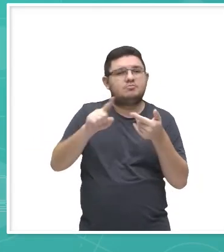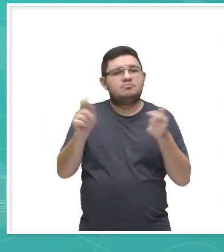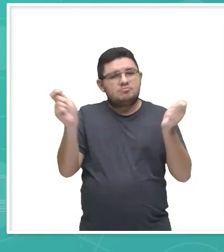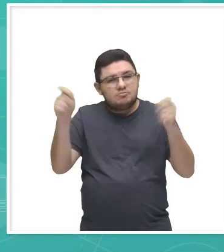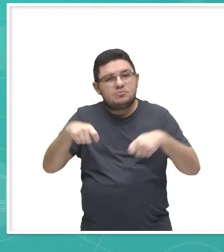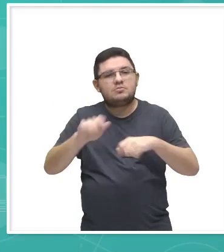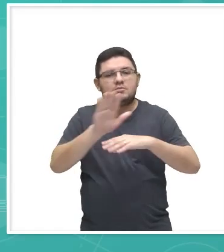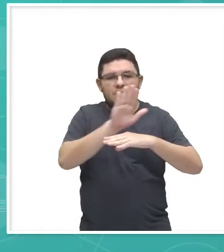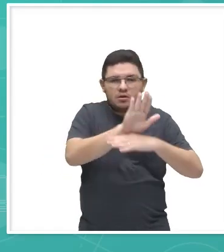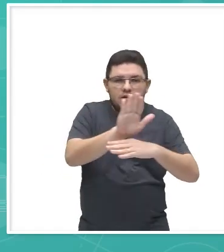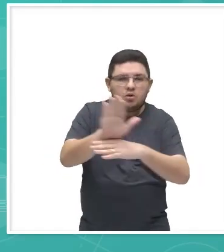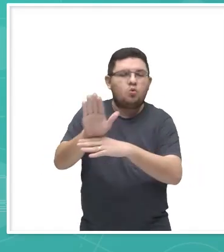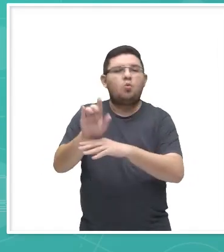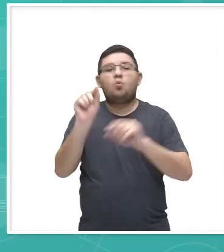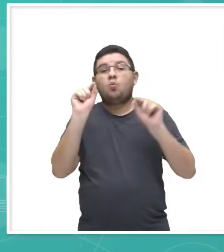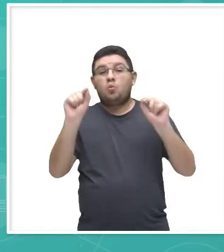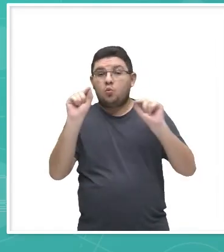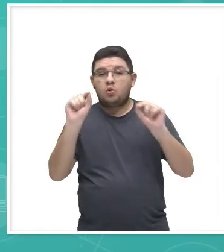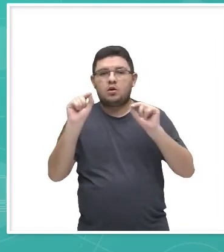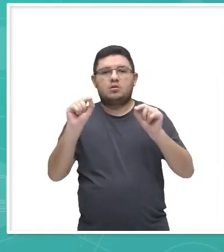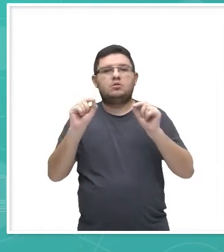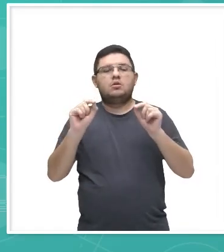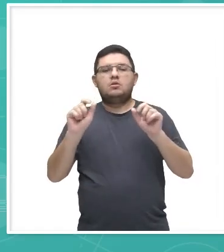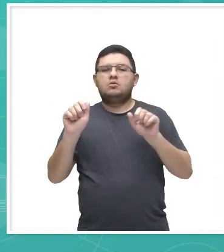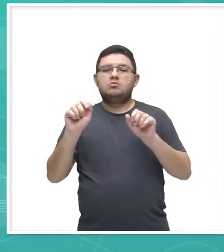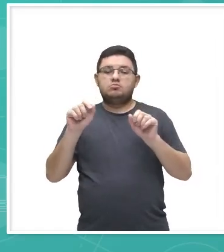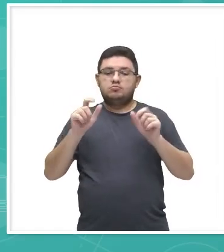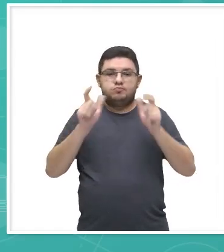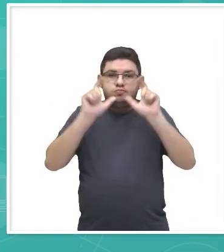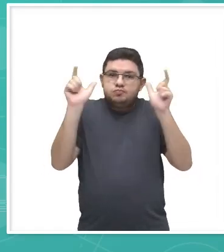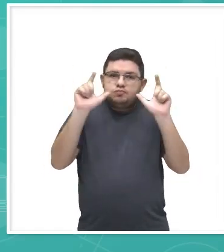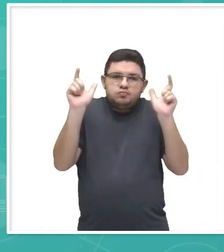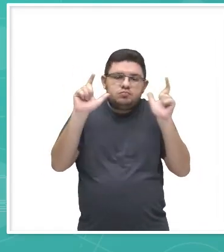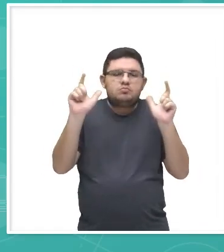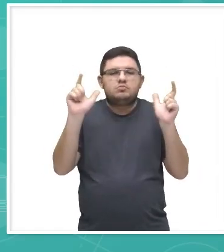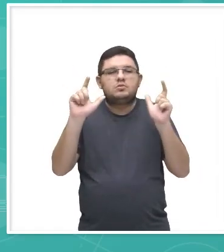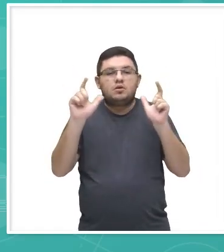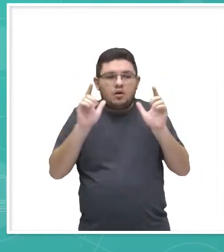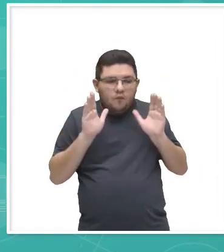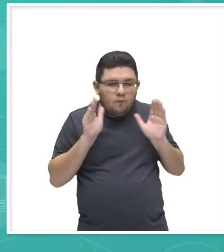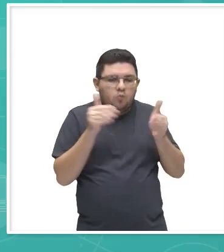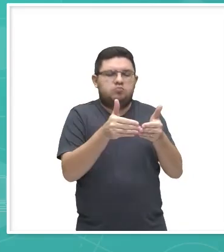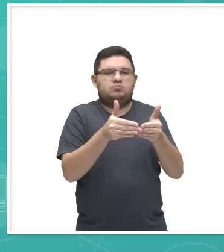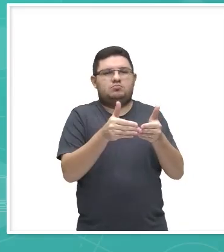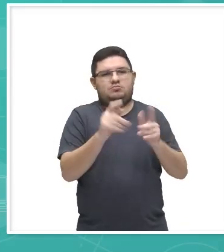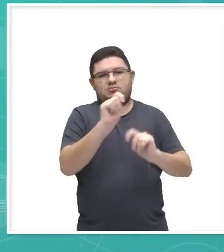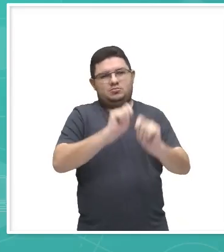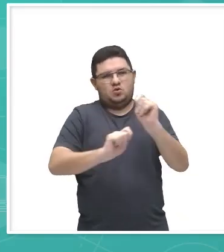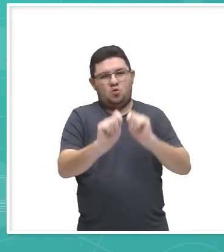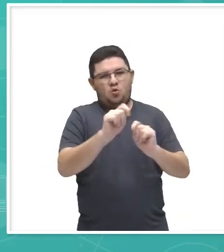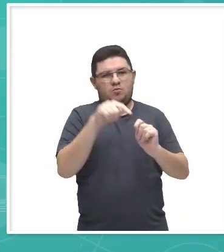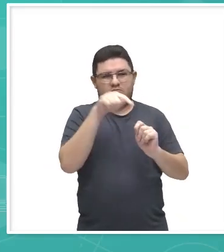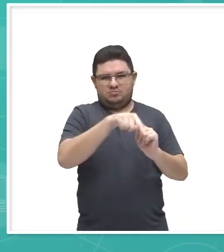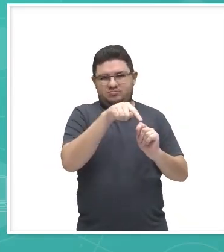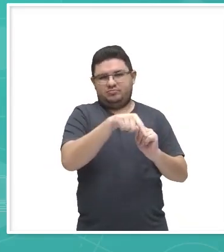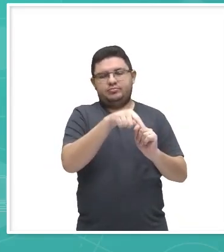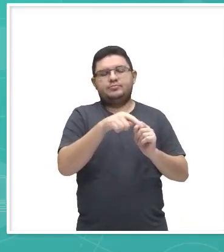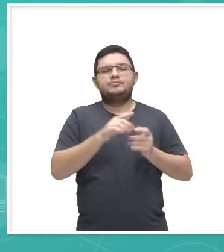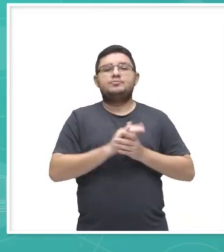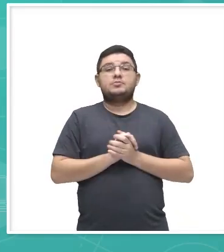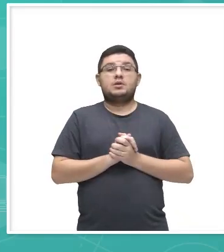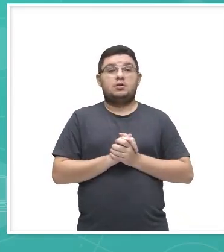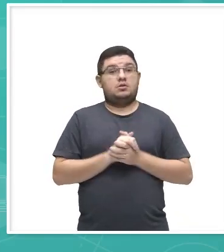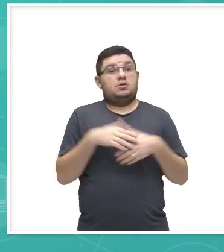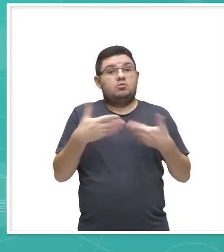acabar atraindo para uma determinada atividade econômica. E aí nós temos um pouco do que o